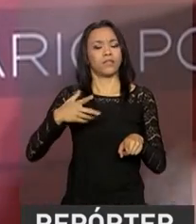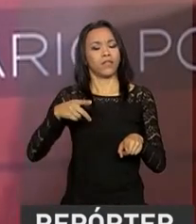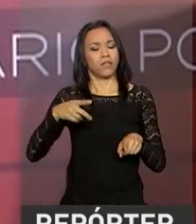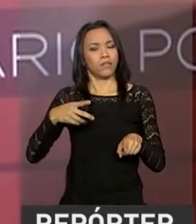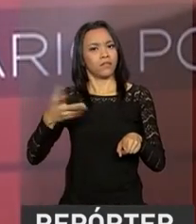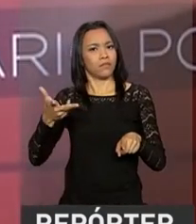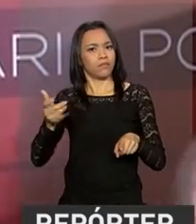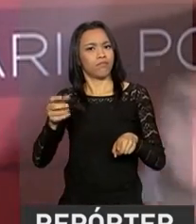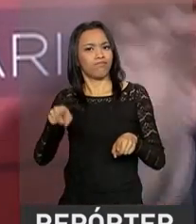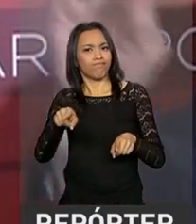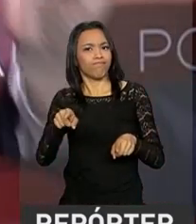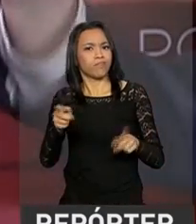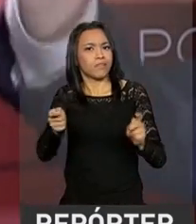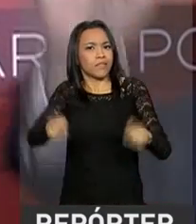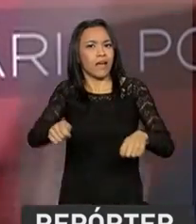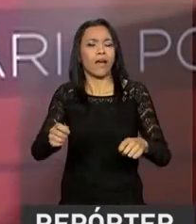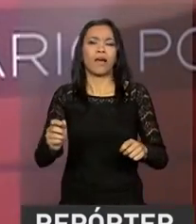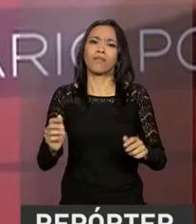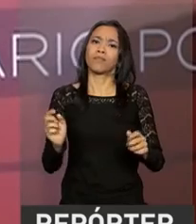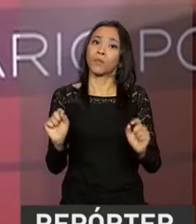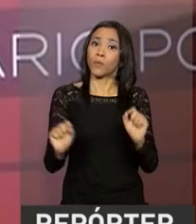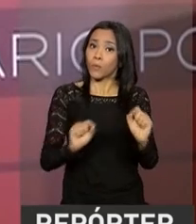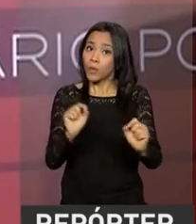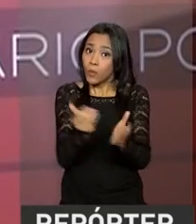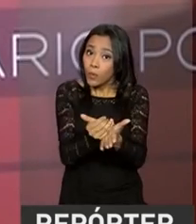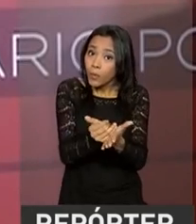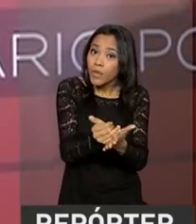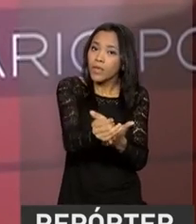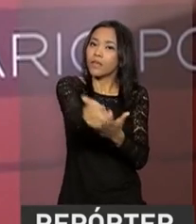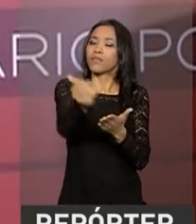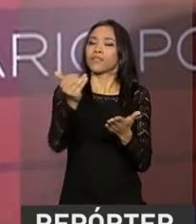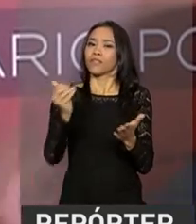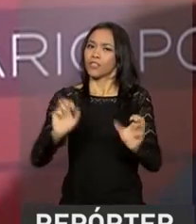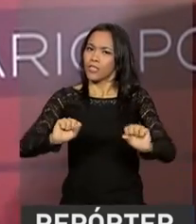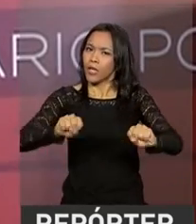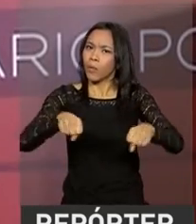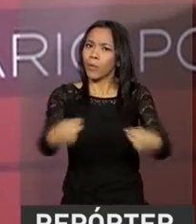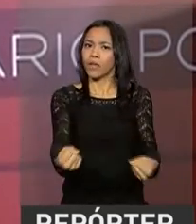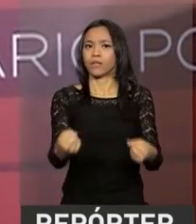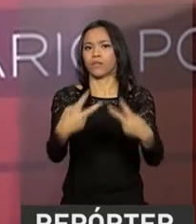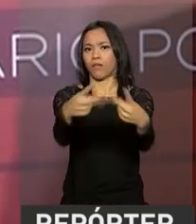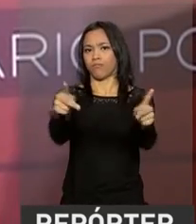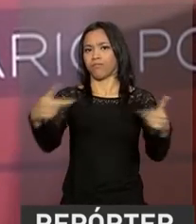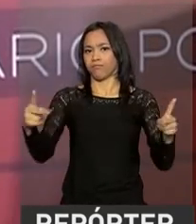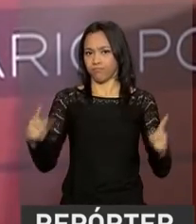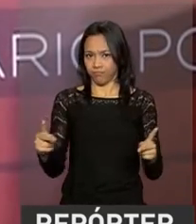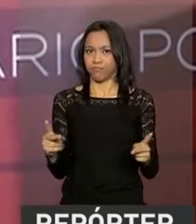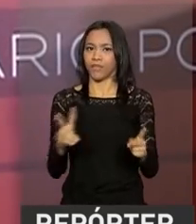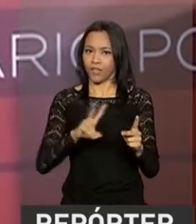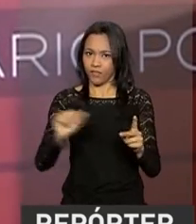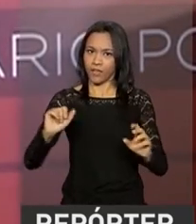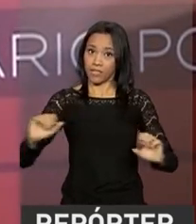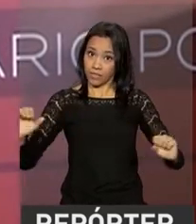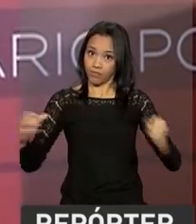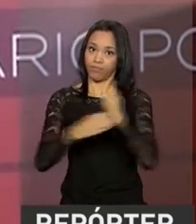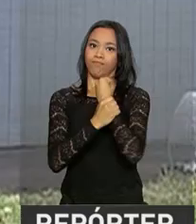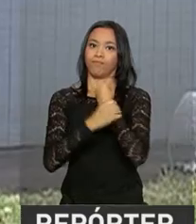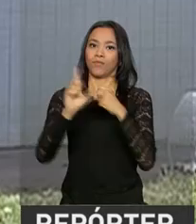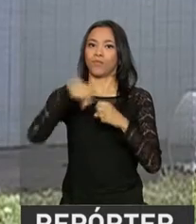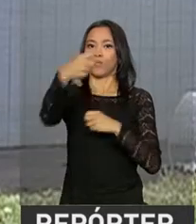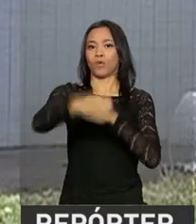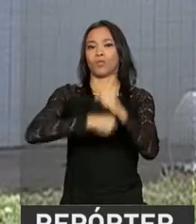que podem já estar no início do processo de recuperação que deve se confirmar e se consolidar no próximo ano.